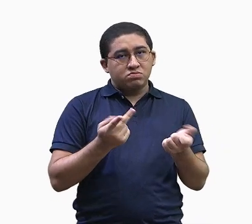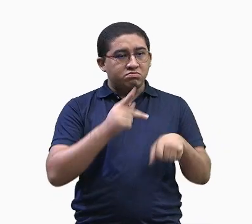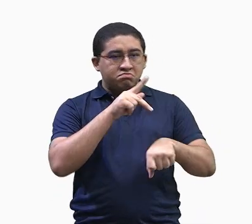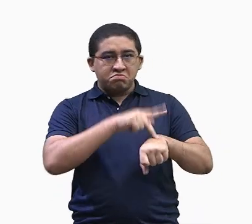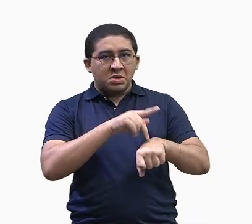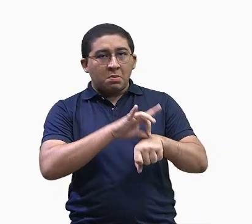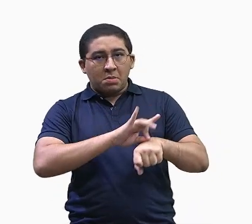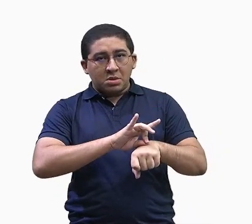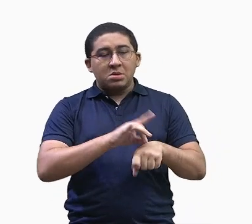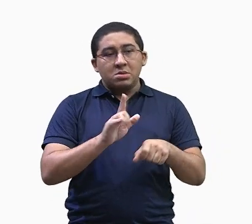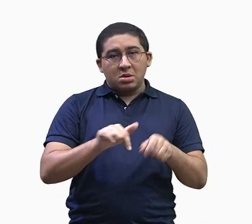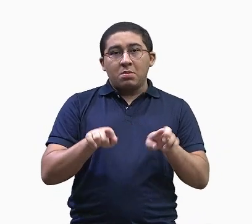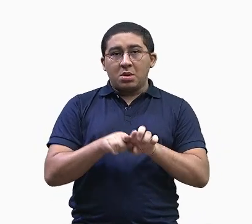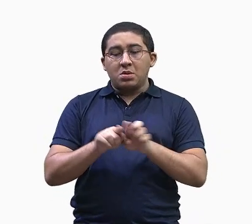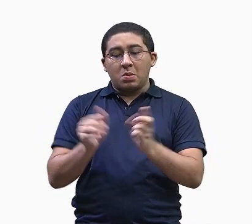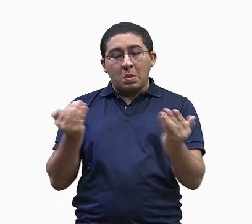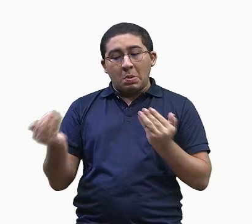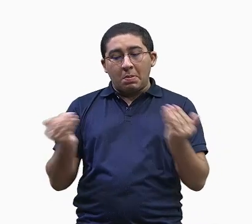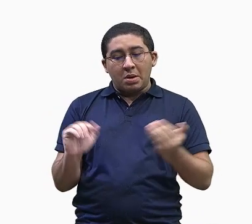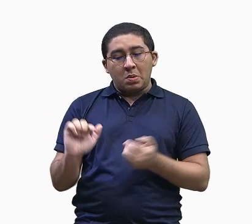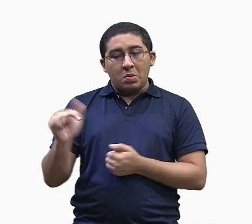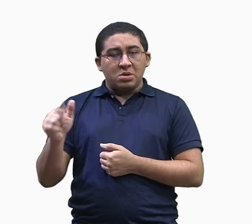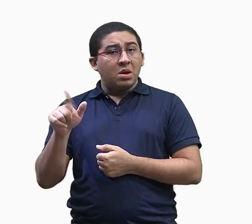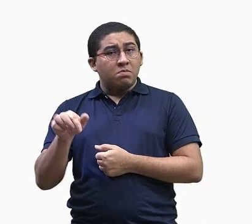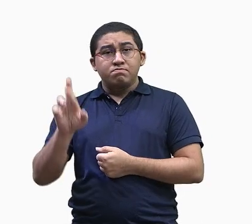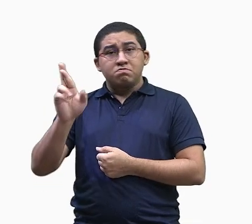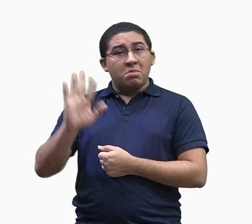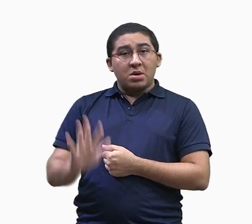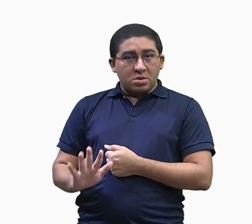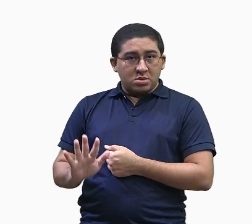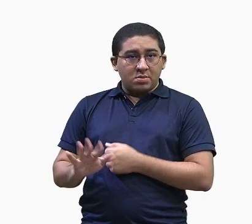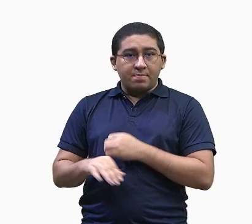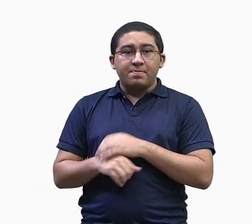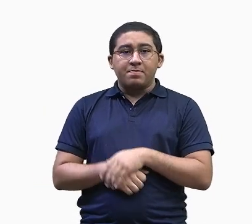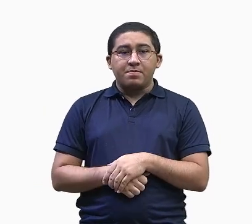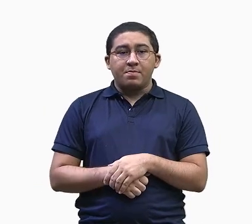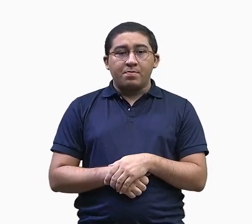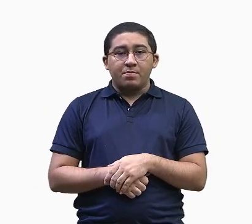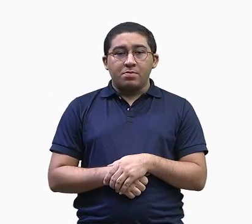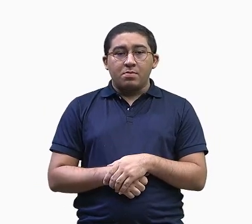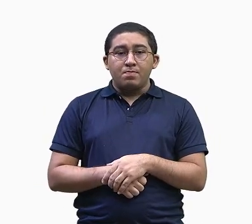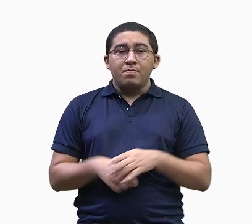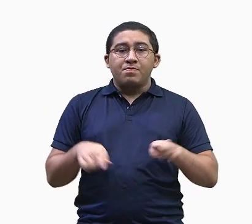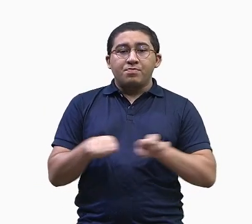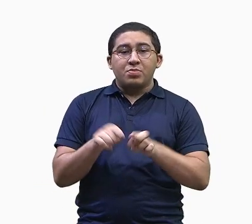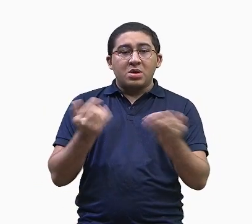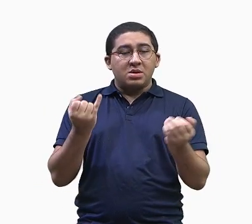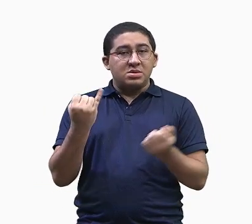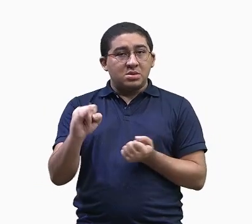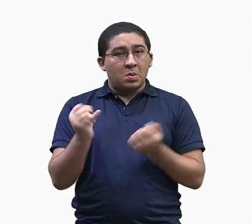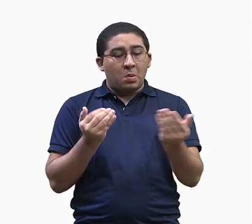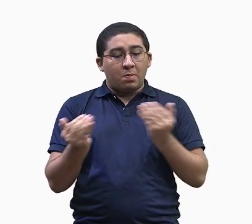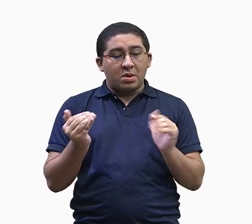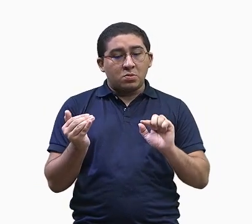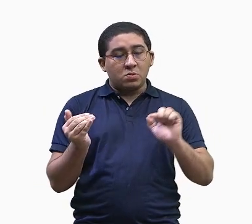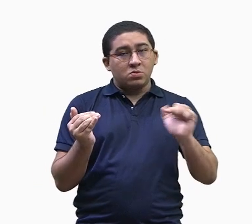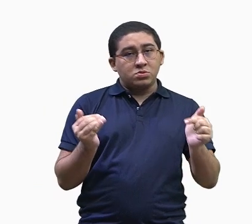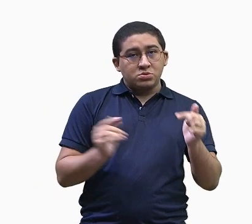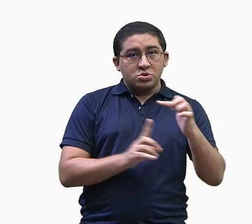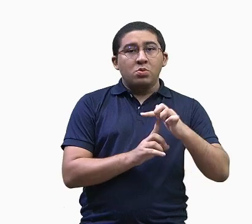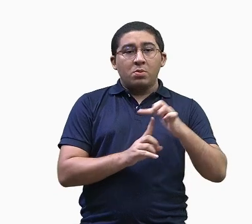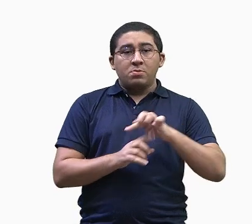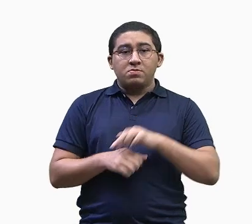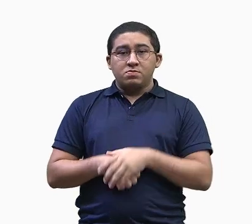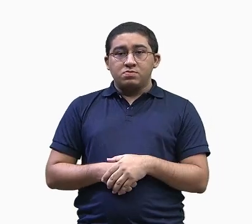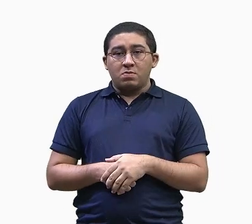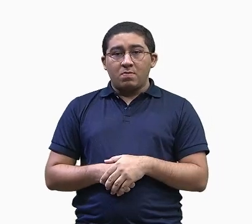das fontes comparada às outras mais baratas, né, e também comparada ali com as opções renováveis. Nós temos